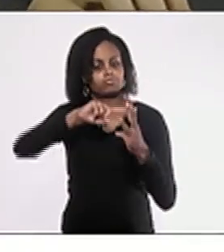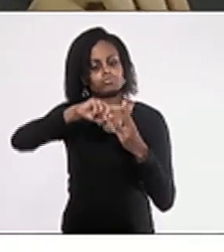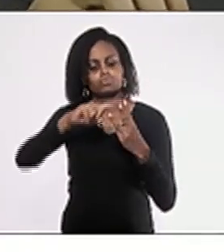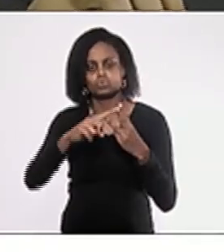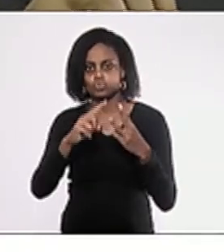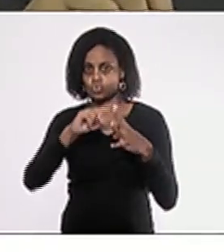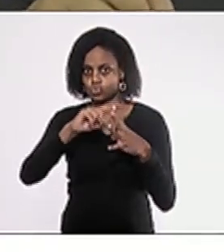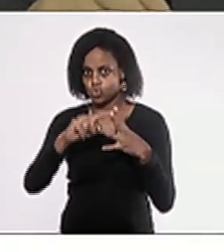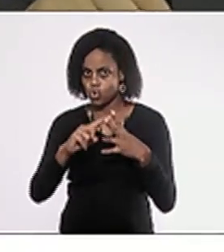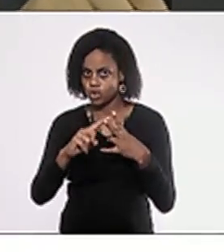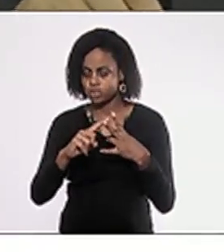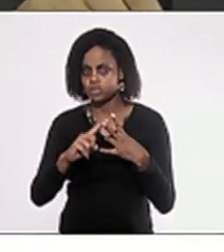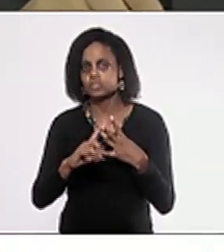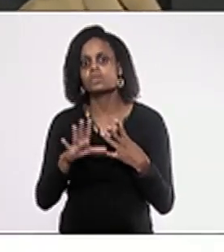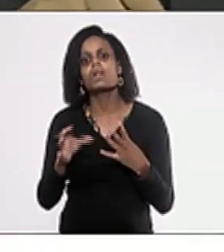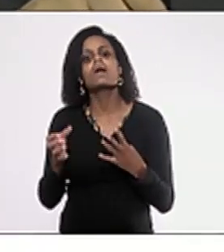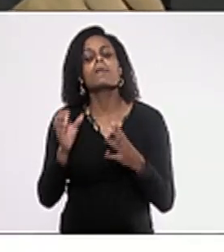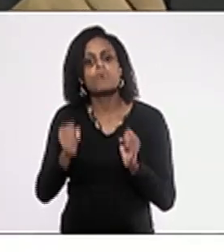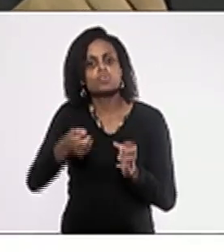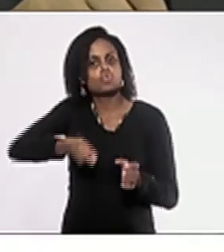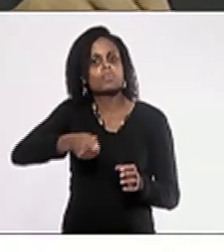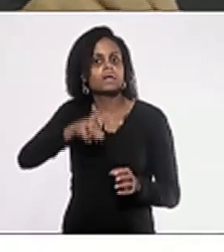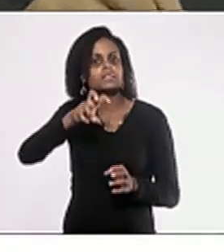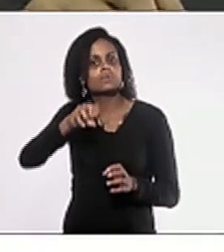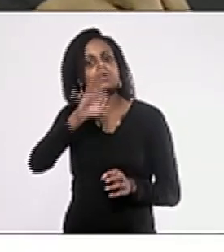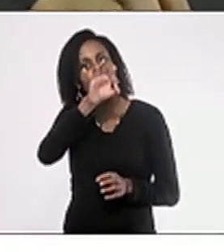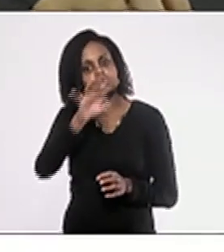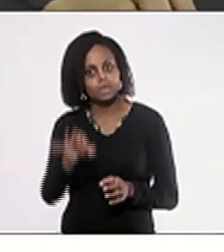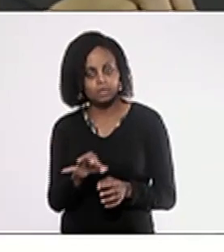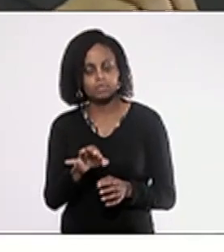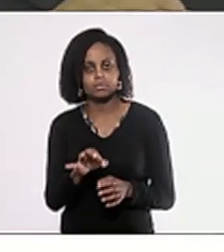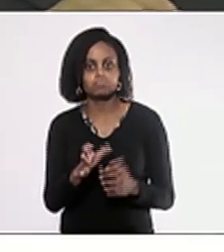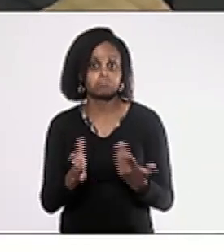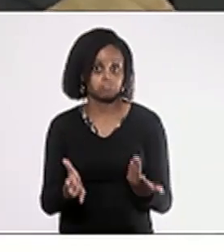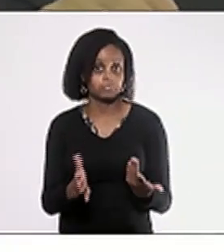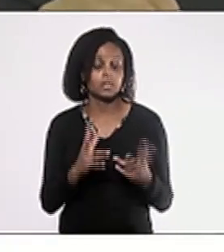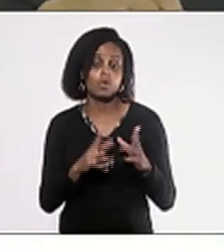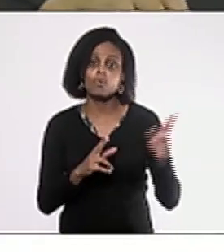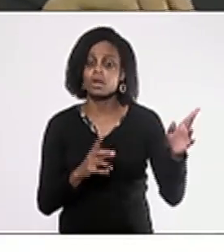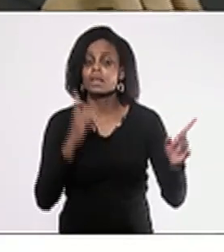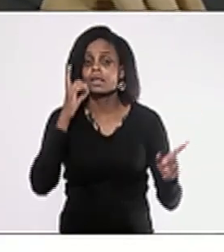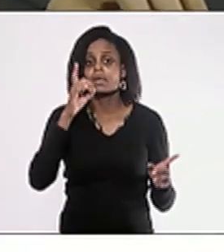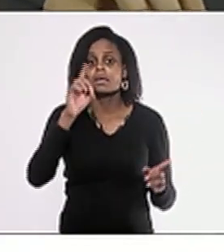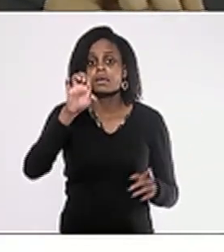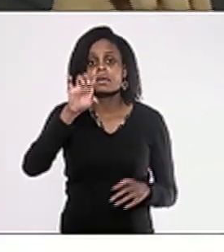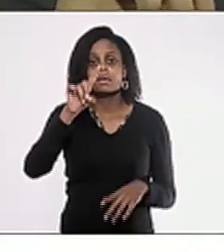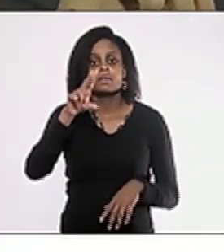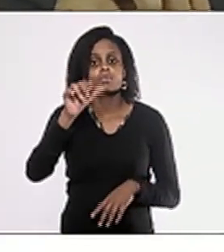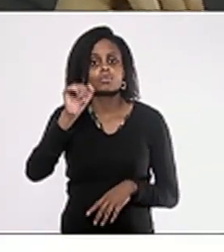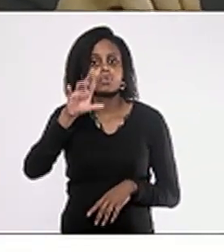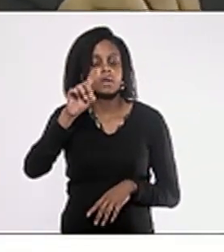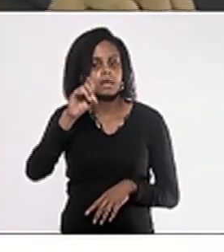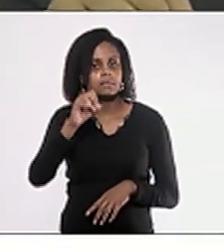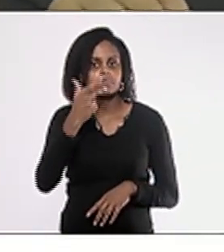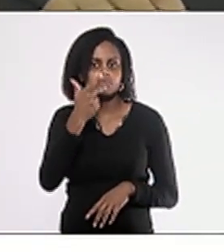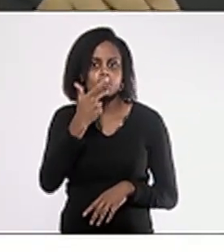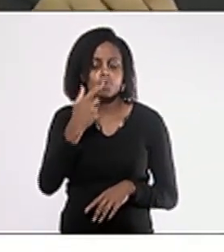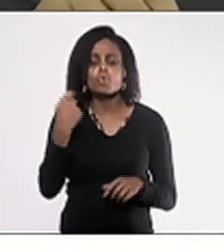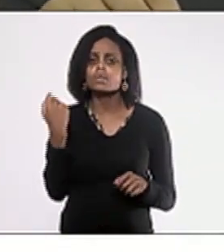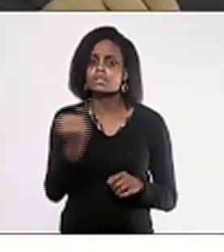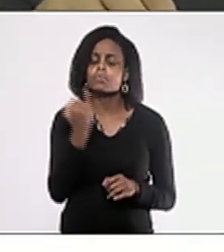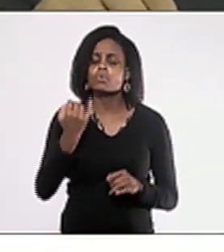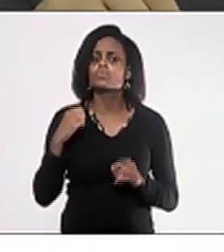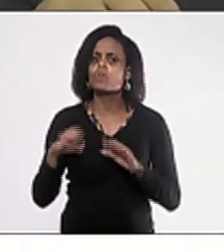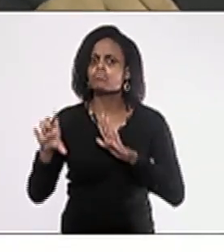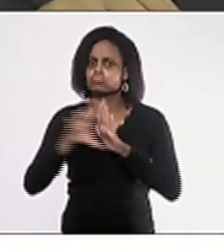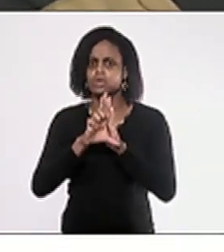cobrar 50%. Então, é exatamente o que o doutor Eduardo acabou de dizer. Esse talvez seja um potencial de regulamentação, porque